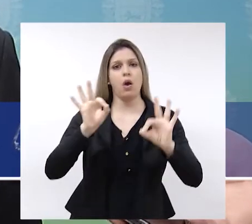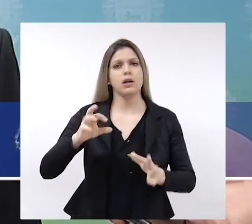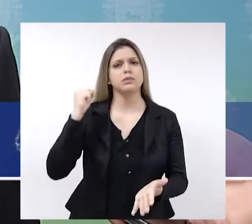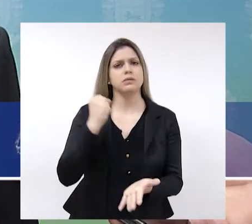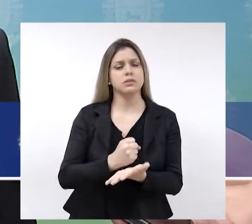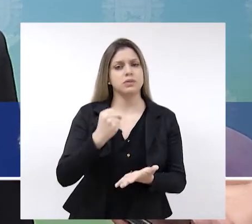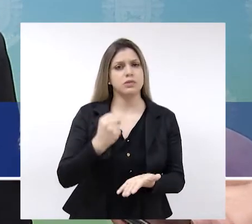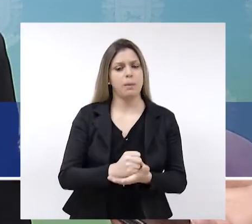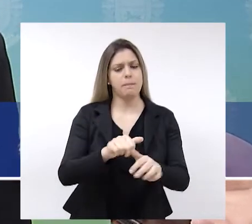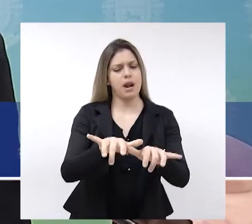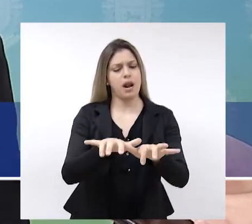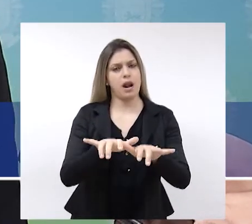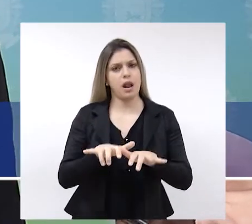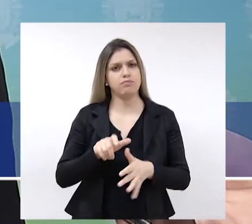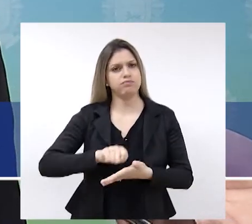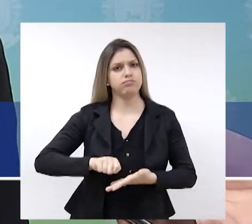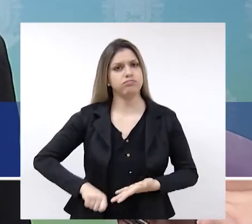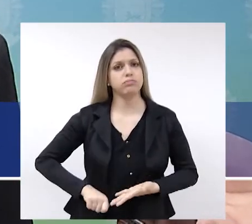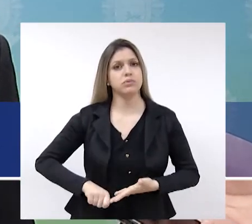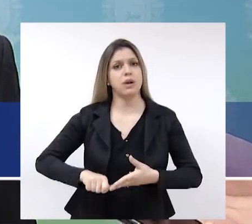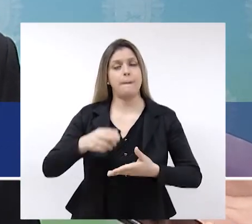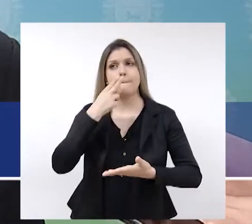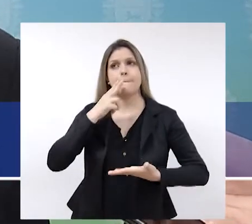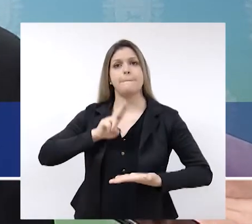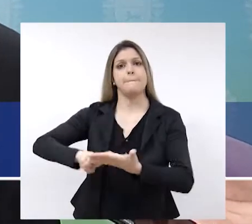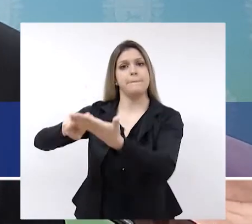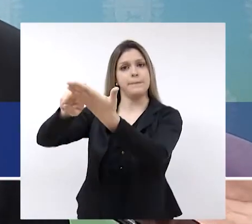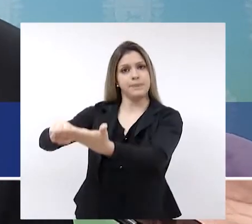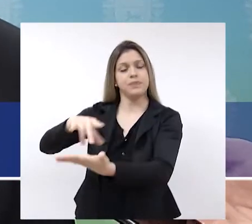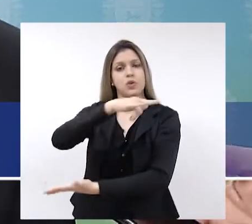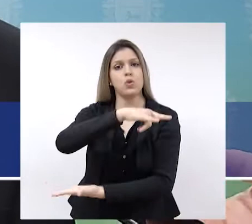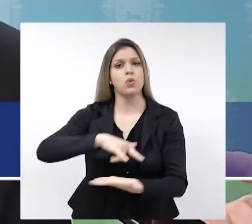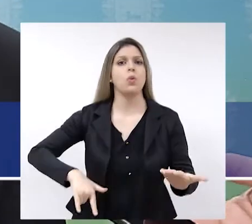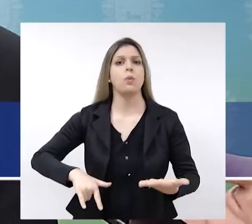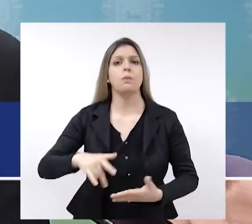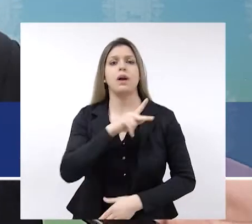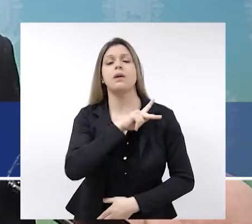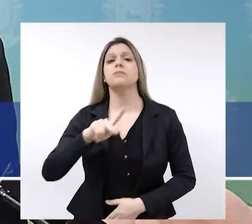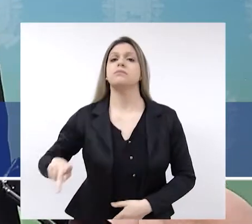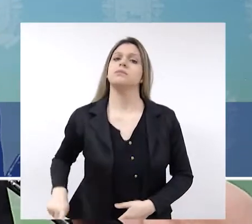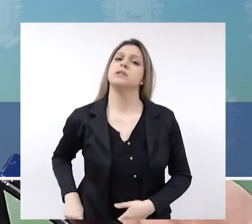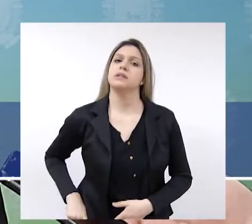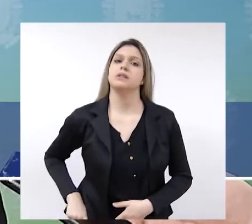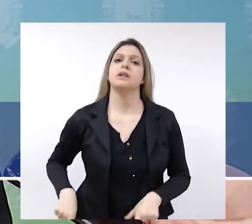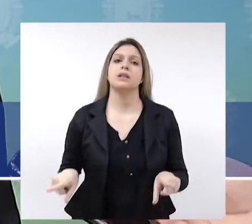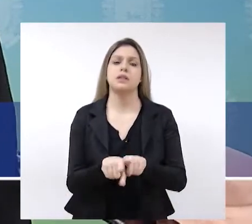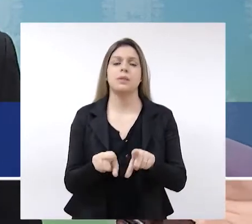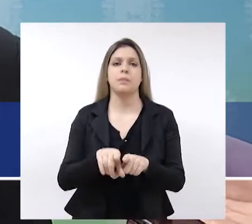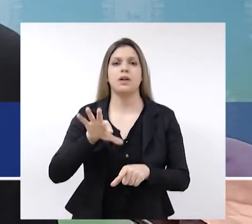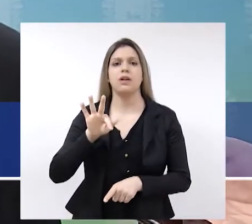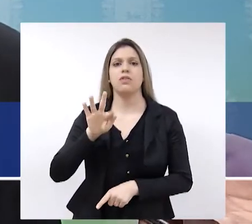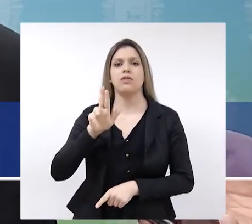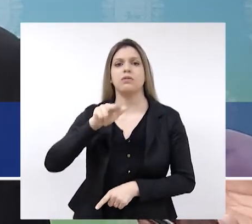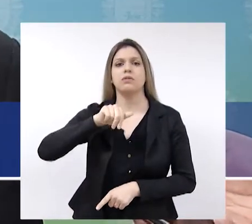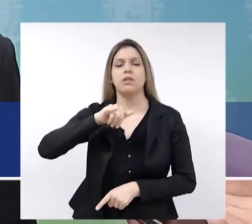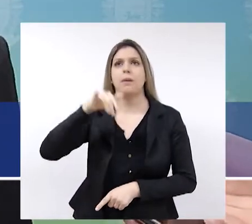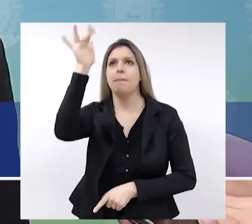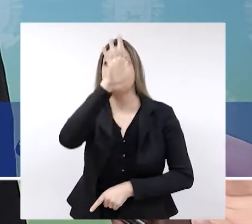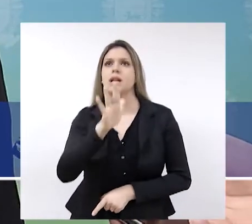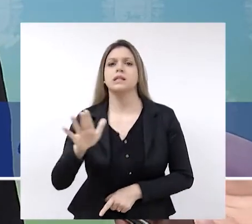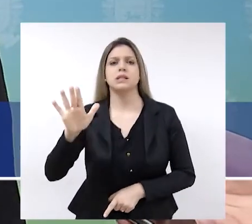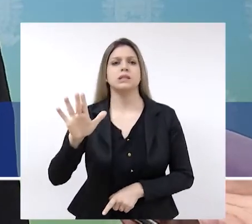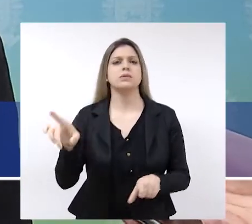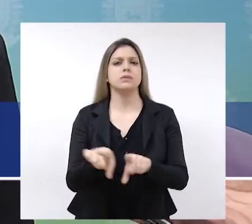documento que possa ser encaminhado à Presidência da República, à FUNAI Nacional, aos direitos humanos, a